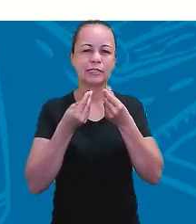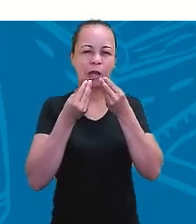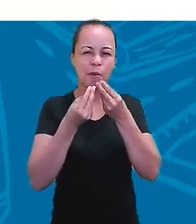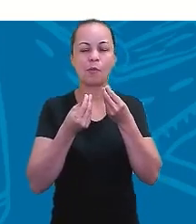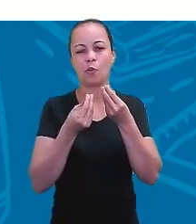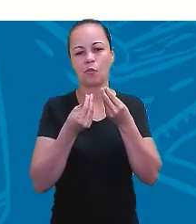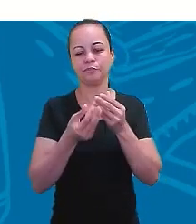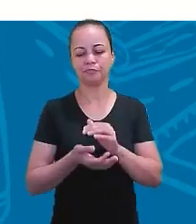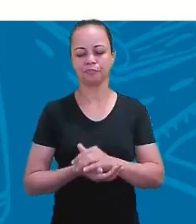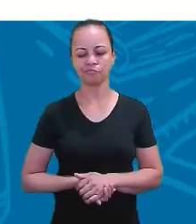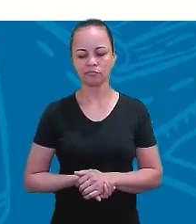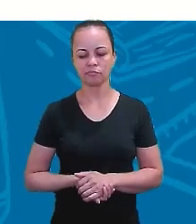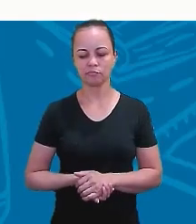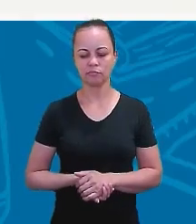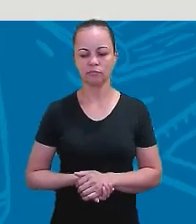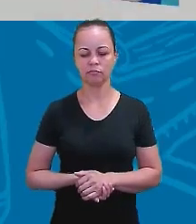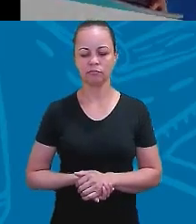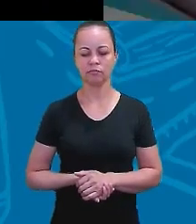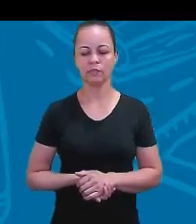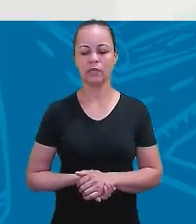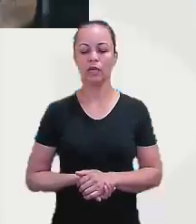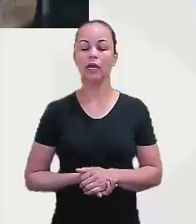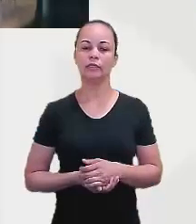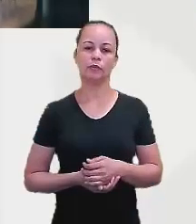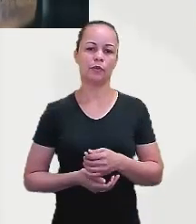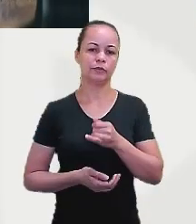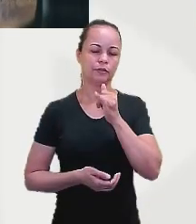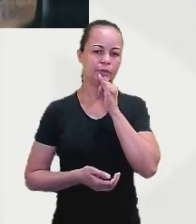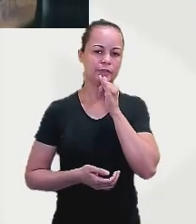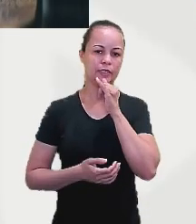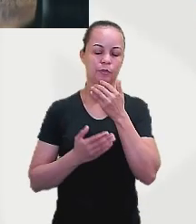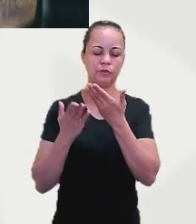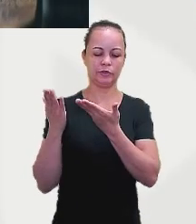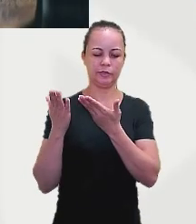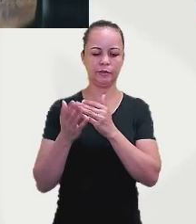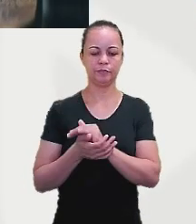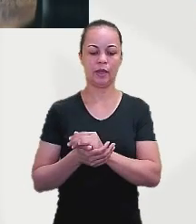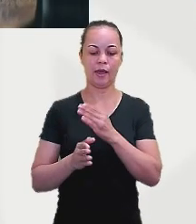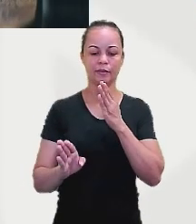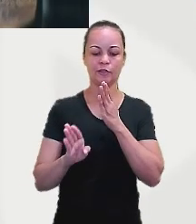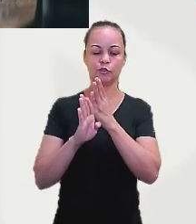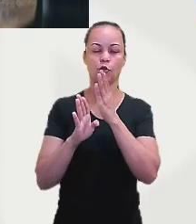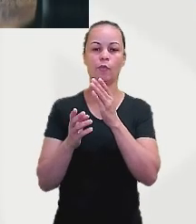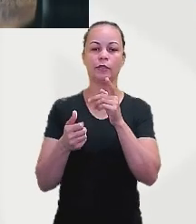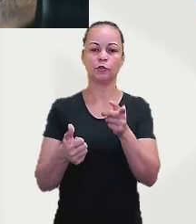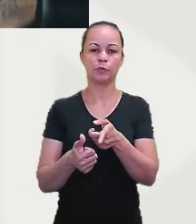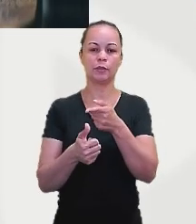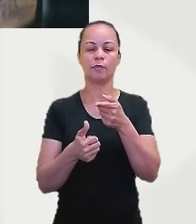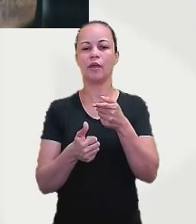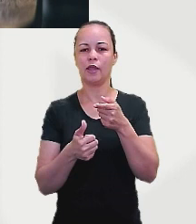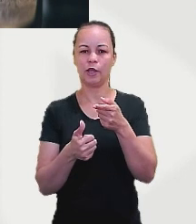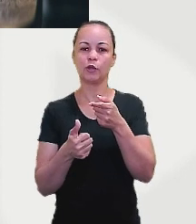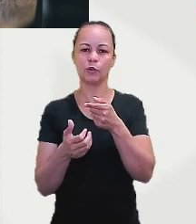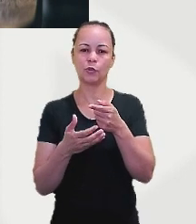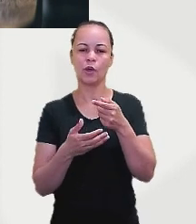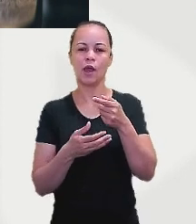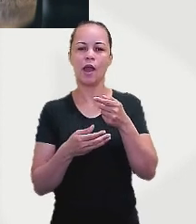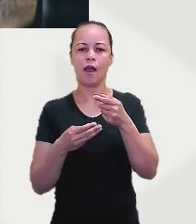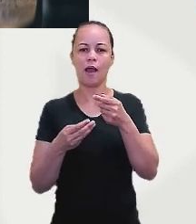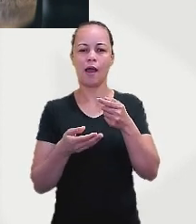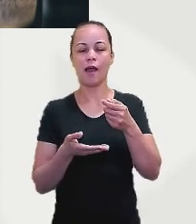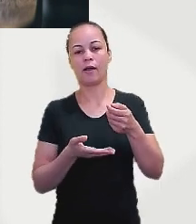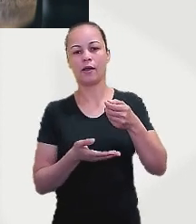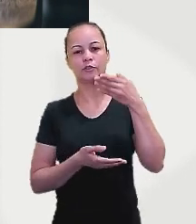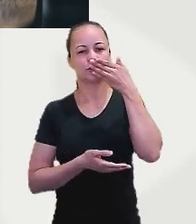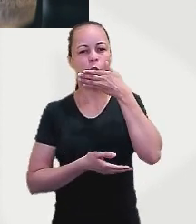questão do gosto. Então, a gente pode citar o exemplo aqui, ó, a descoberta do primeiro adoçante, que foi em que ano?